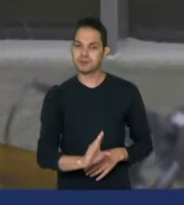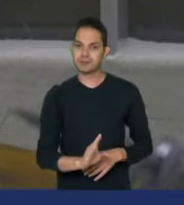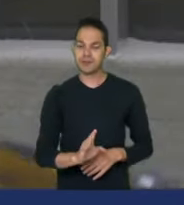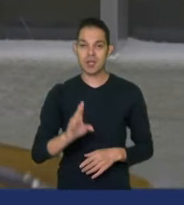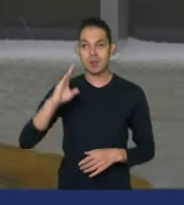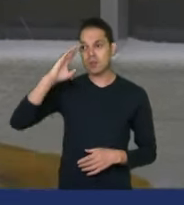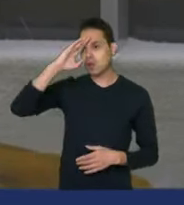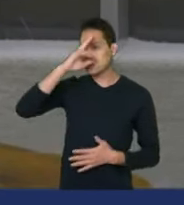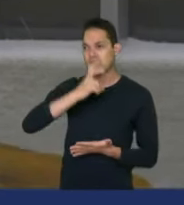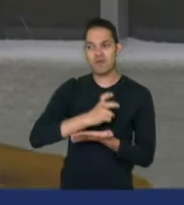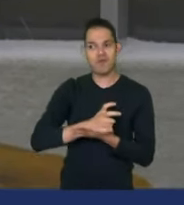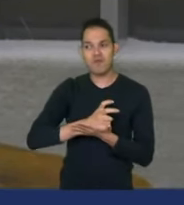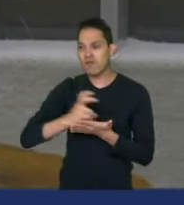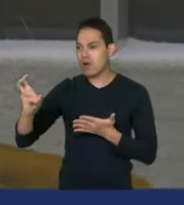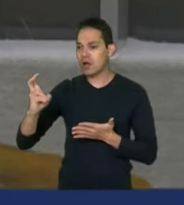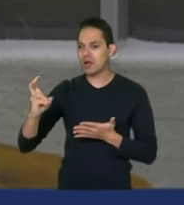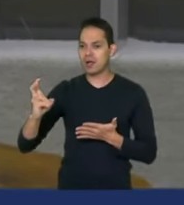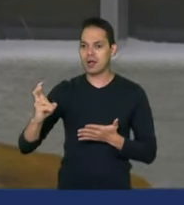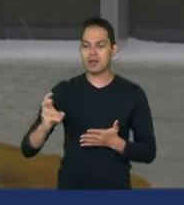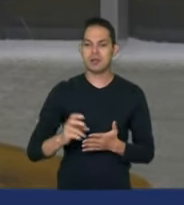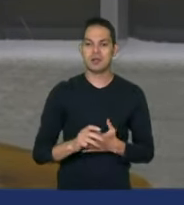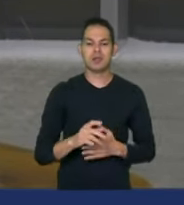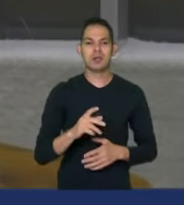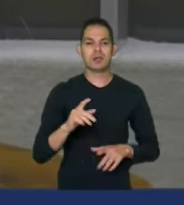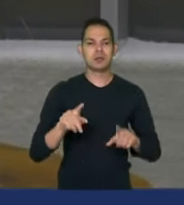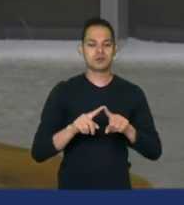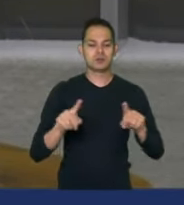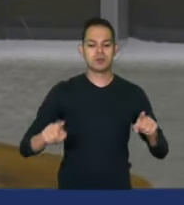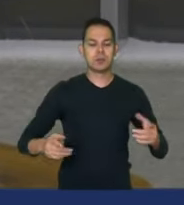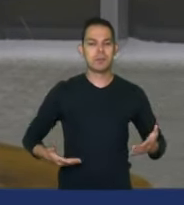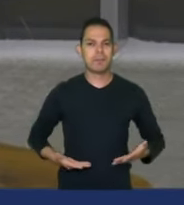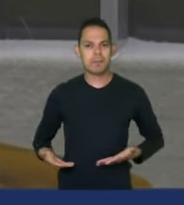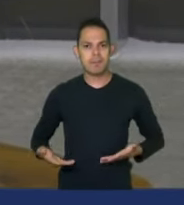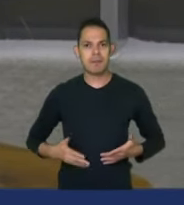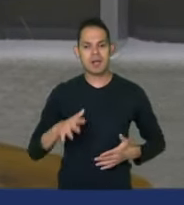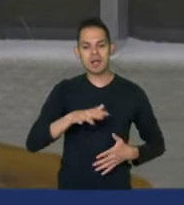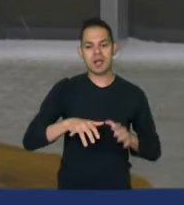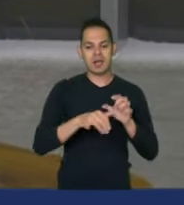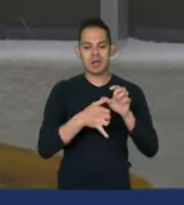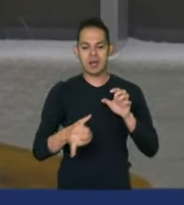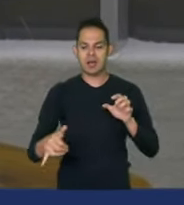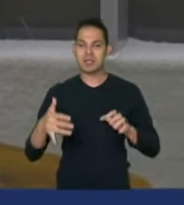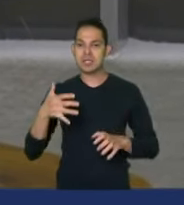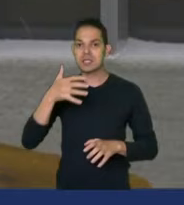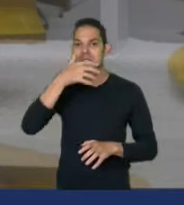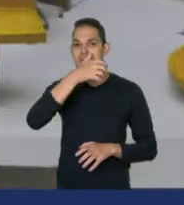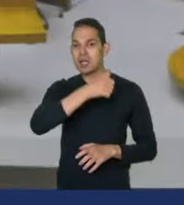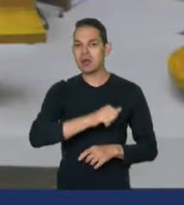Bolsonaro e salve os petroleiros e eletricitários do Brasil. Obrigado, deputado.